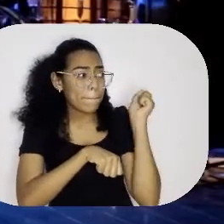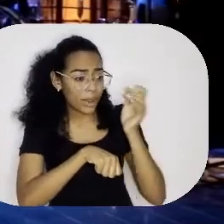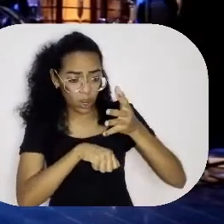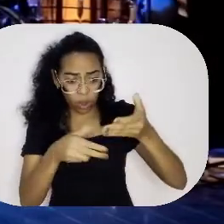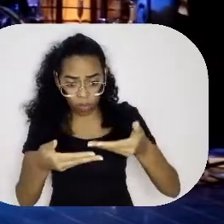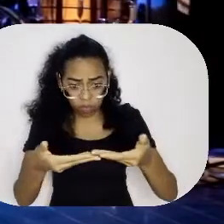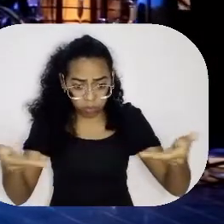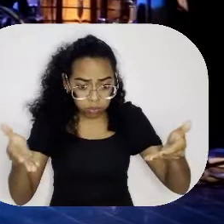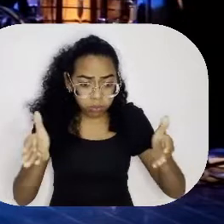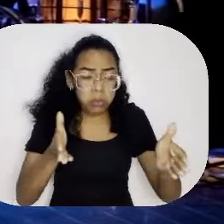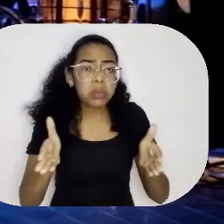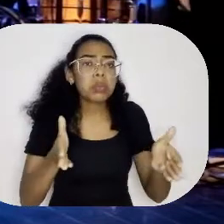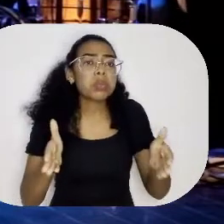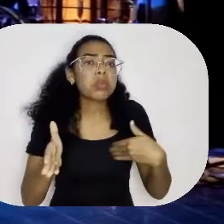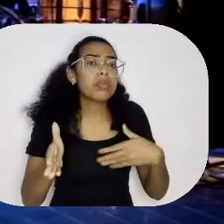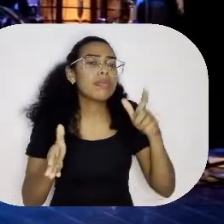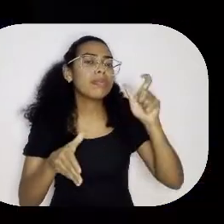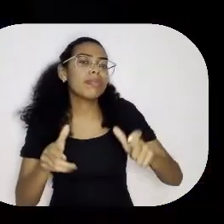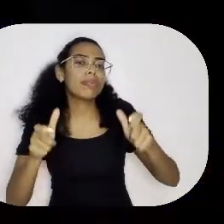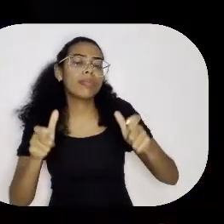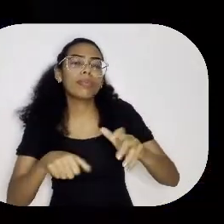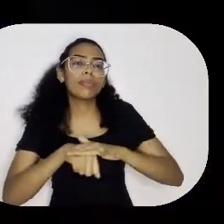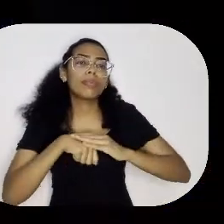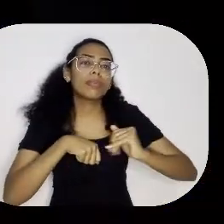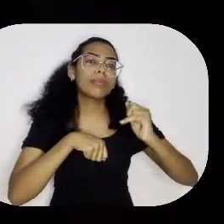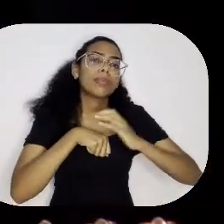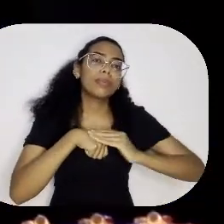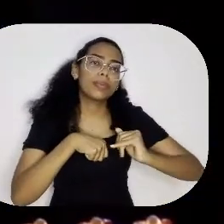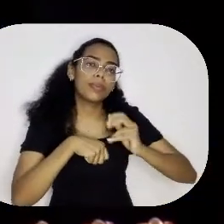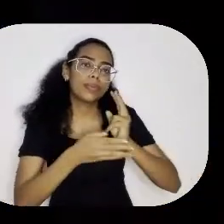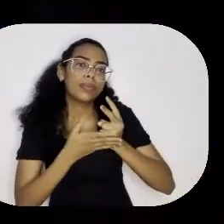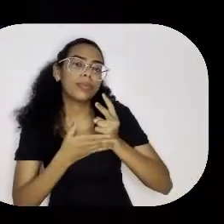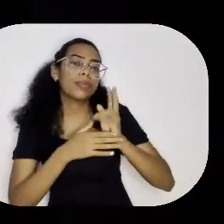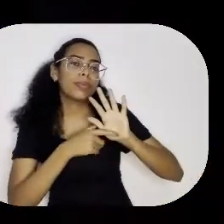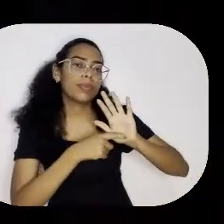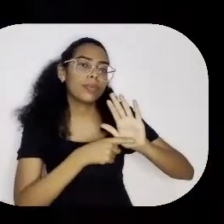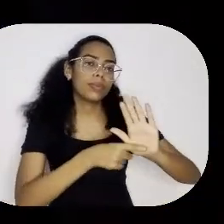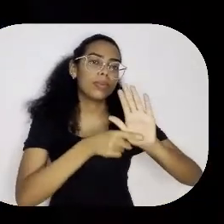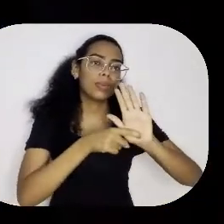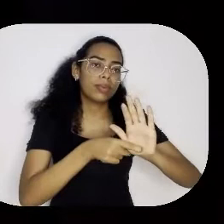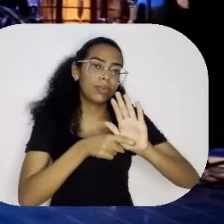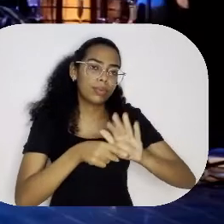caminho. Meu carinho é pra sempre